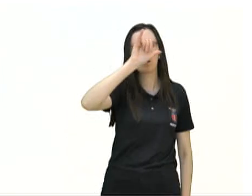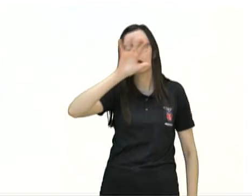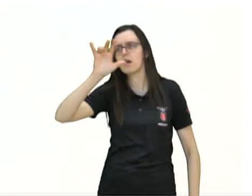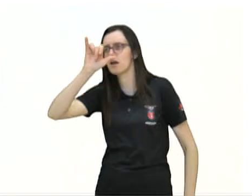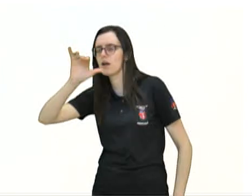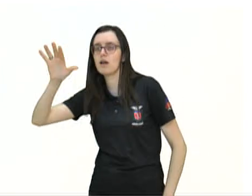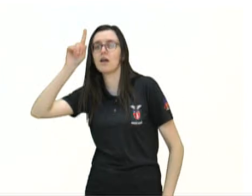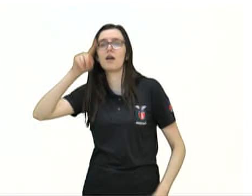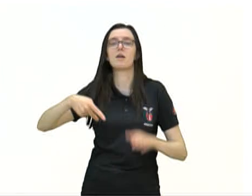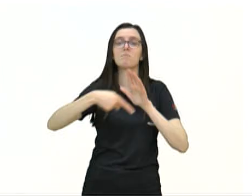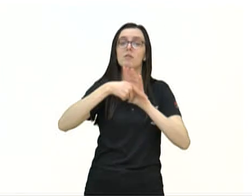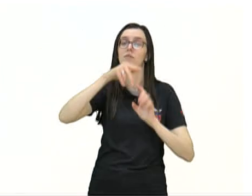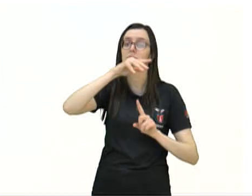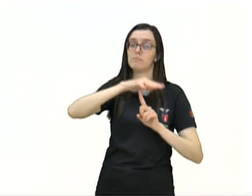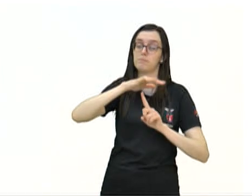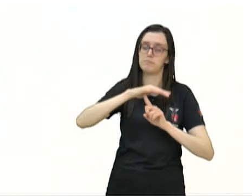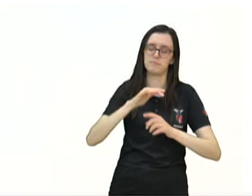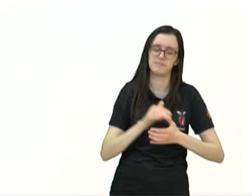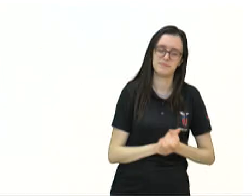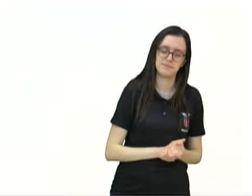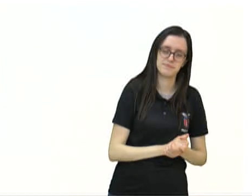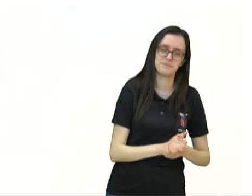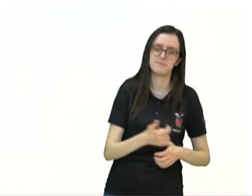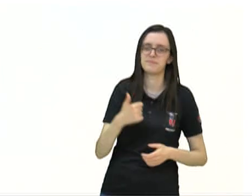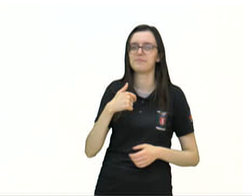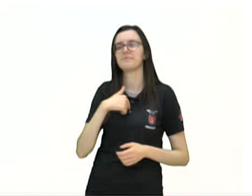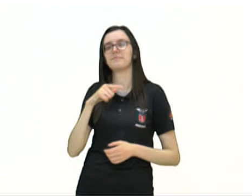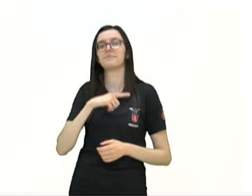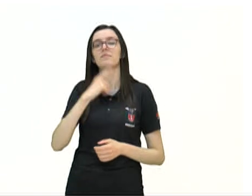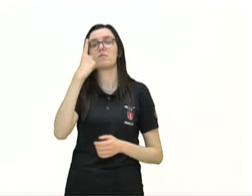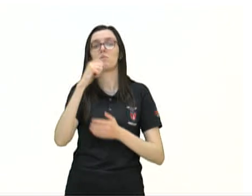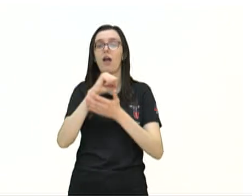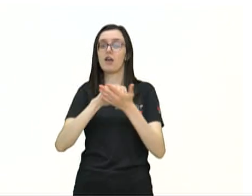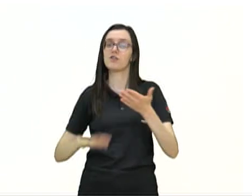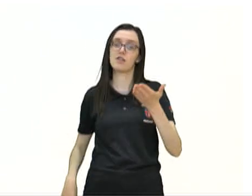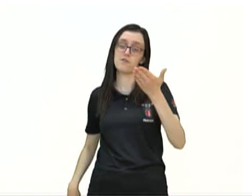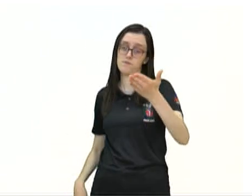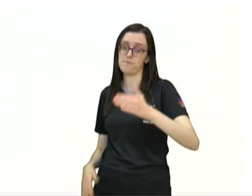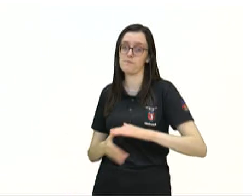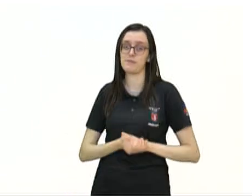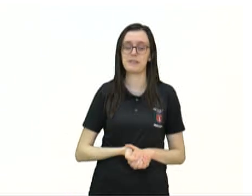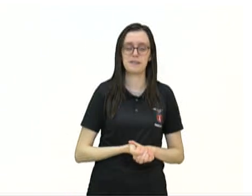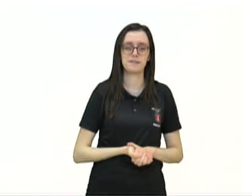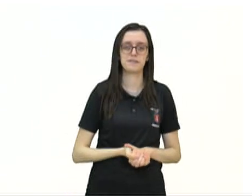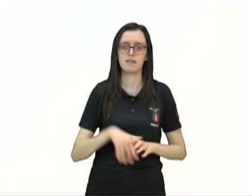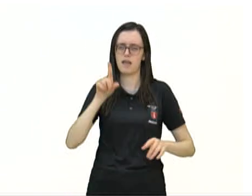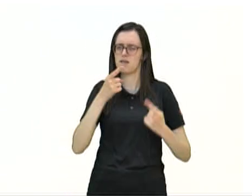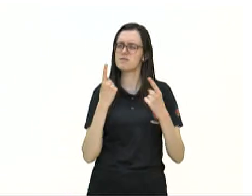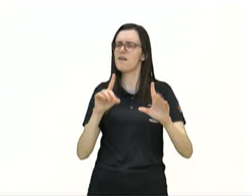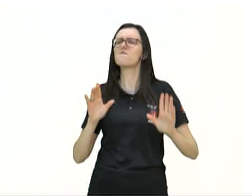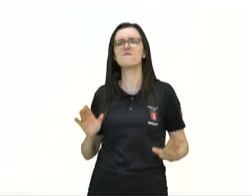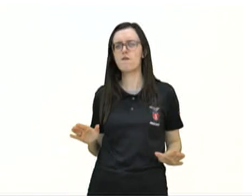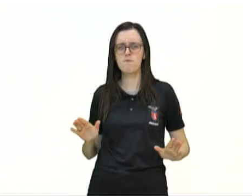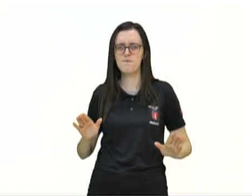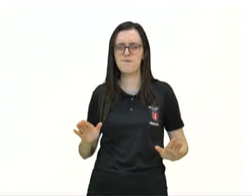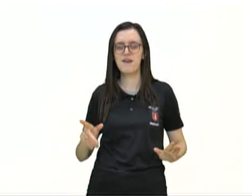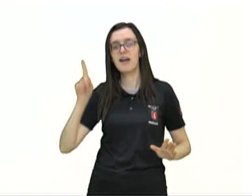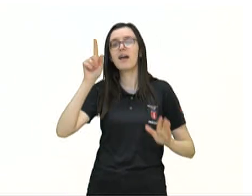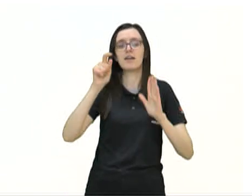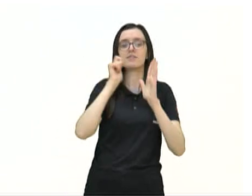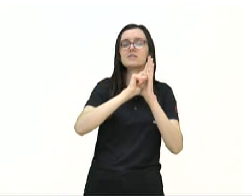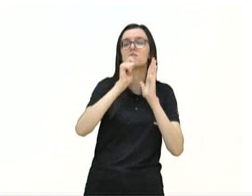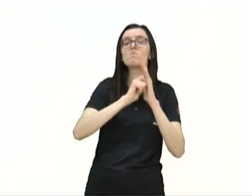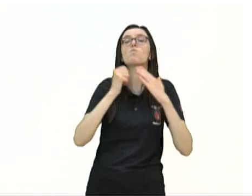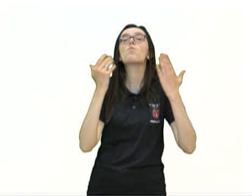do Paraná. E eu tenho uma atividade para vocês. É um desafio. Escrever